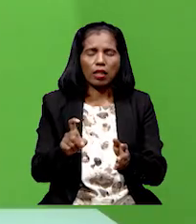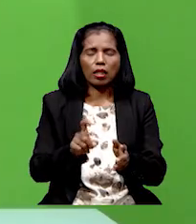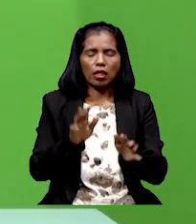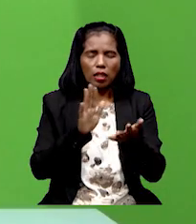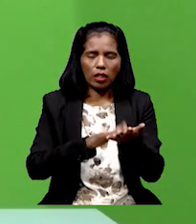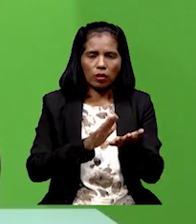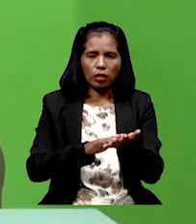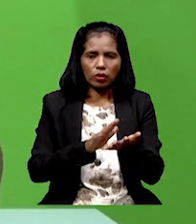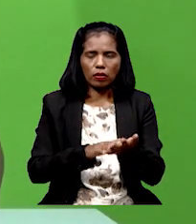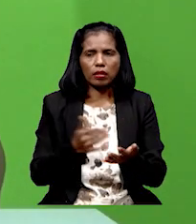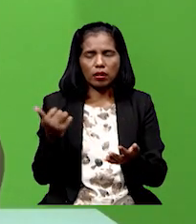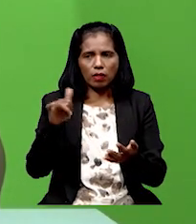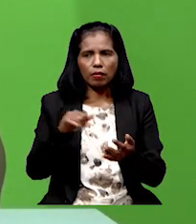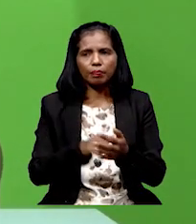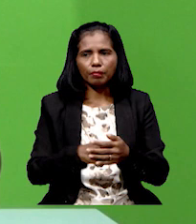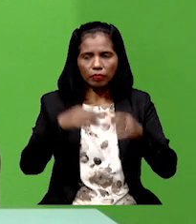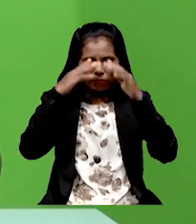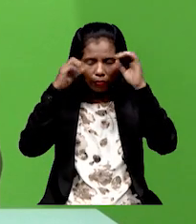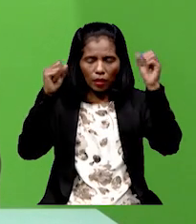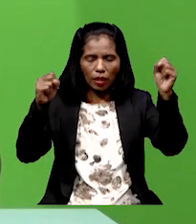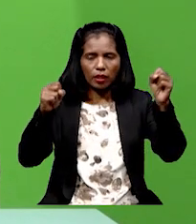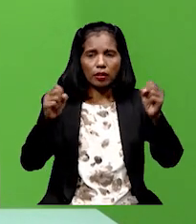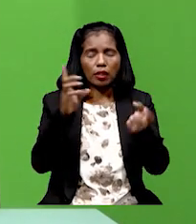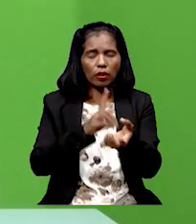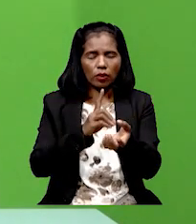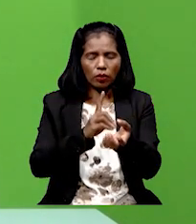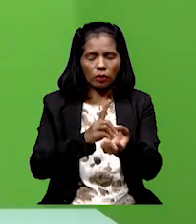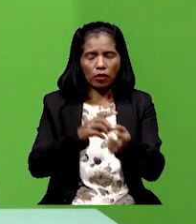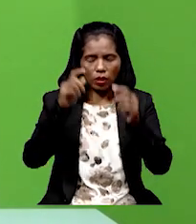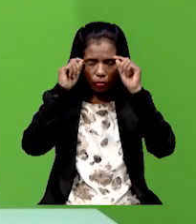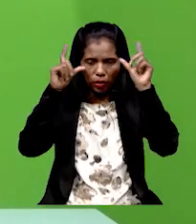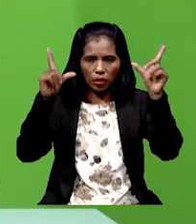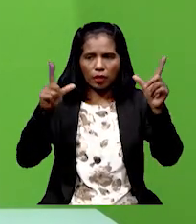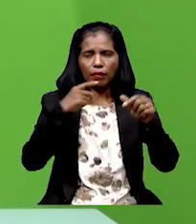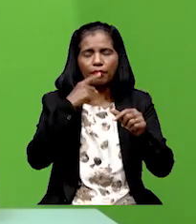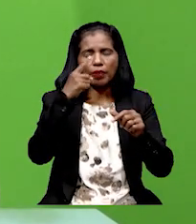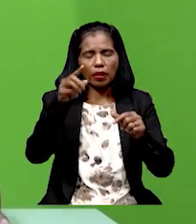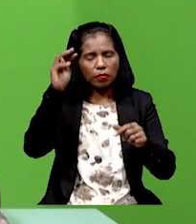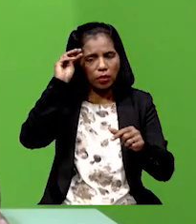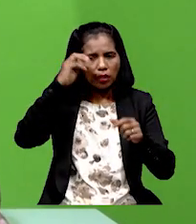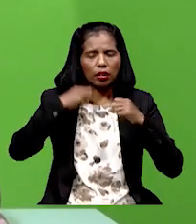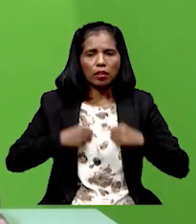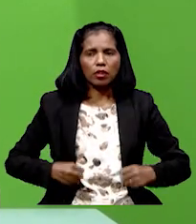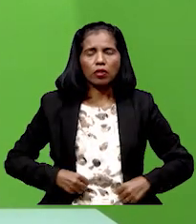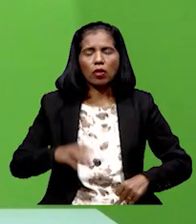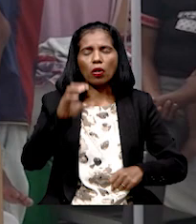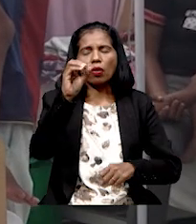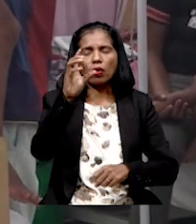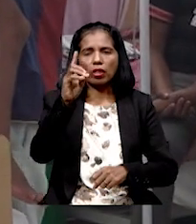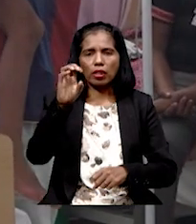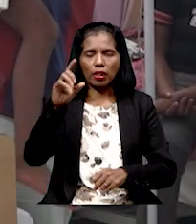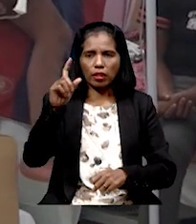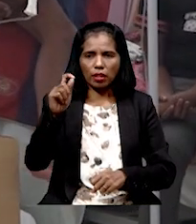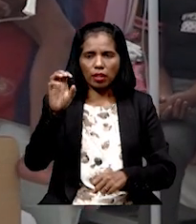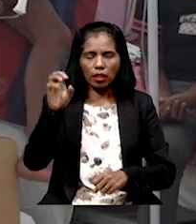sih. Antes ne presidente Asociação Médico Timor Leste André Monteiro desafia ministra Saudi Odete Maria Freitas Belo